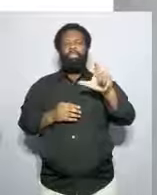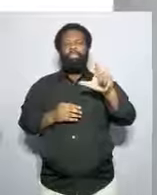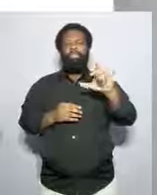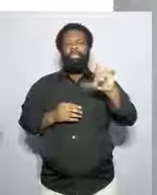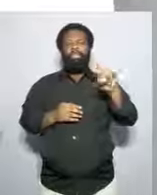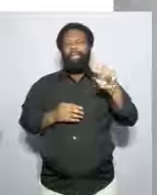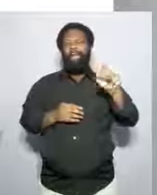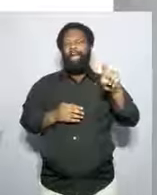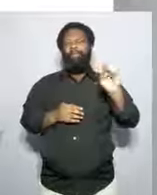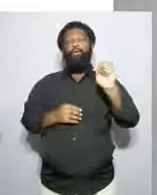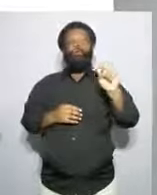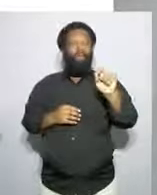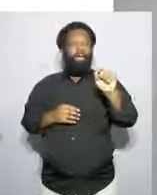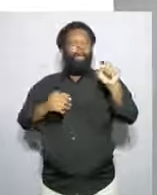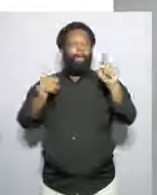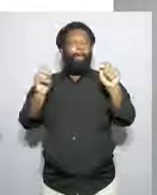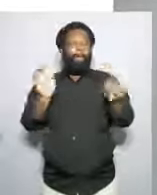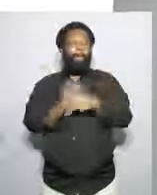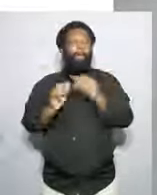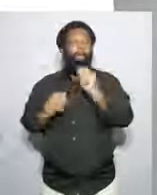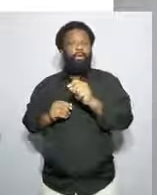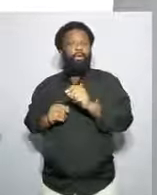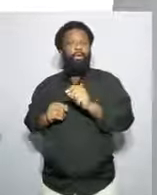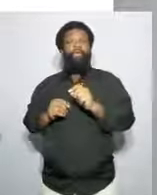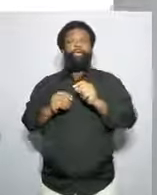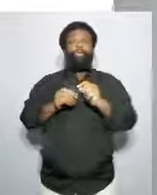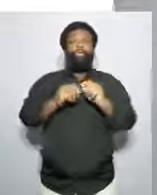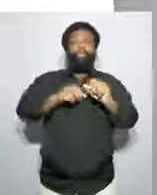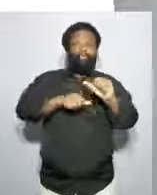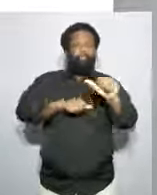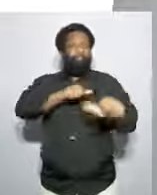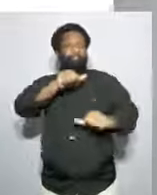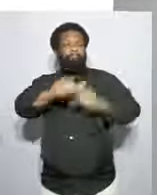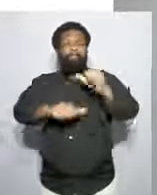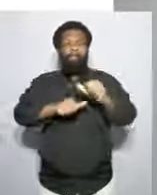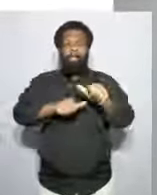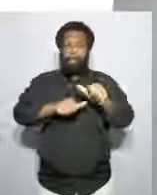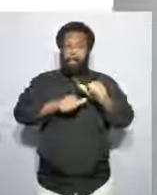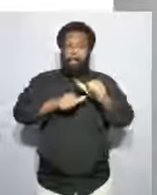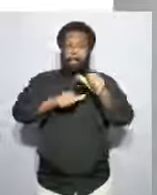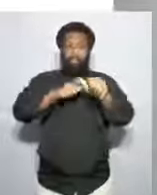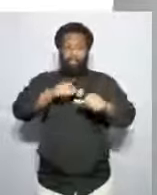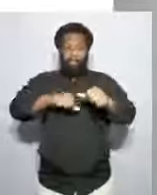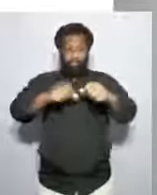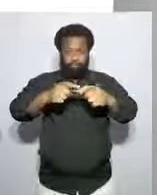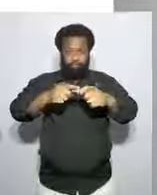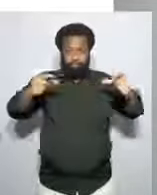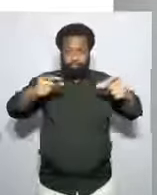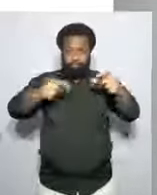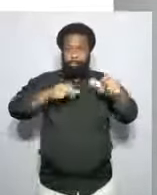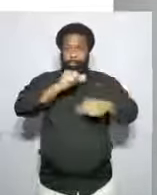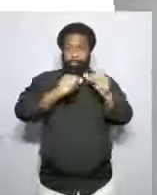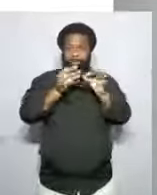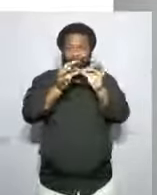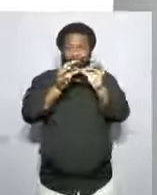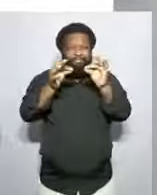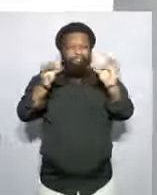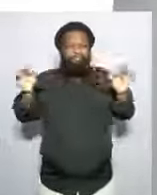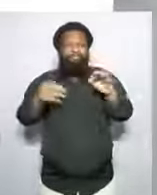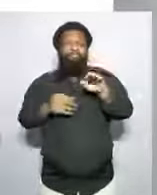A ductilidade é a propriedade de transformar os metais em fios, que é o que a gente faz justamente